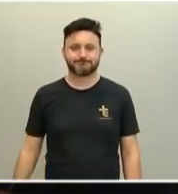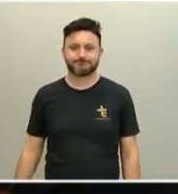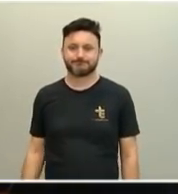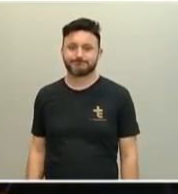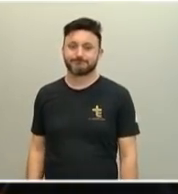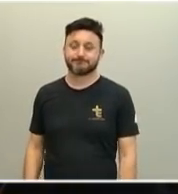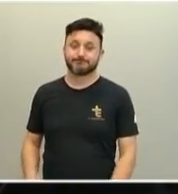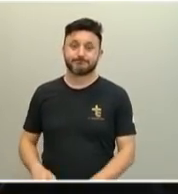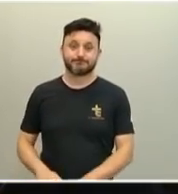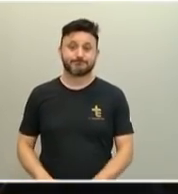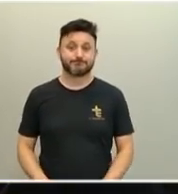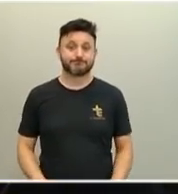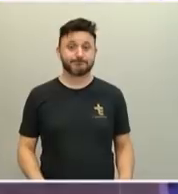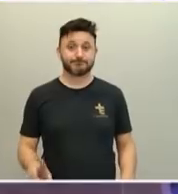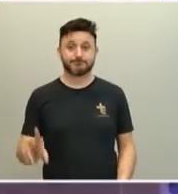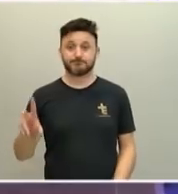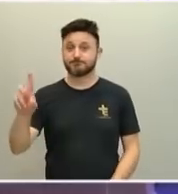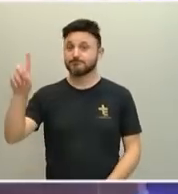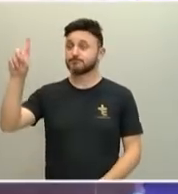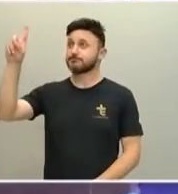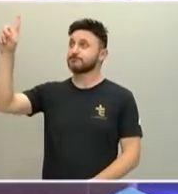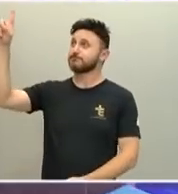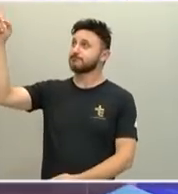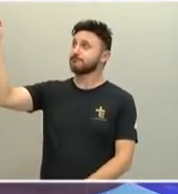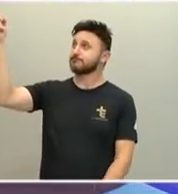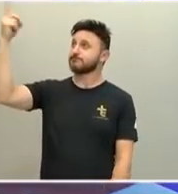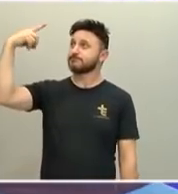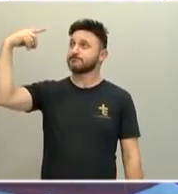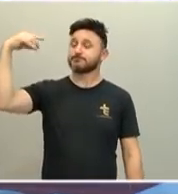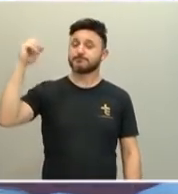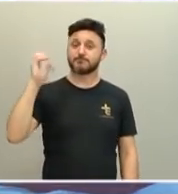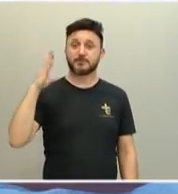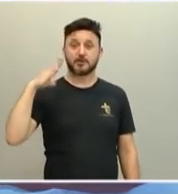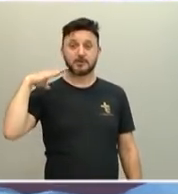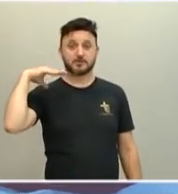Mas Deus mandou um anjo amigo